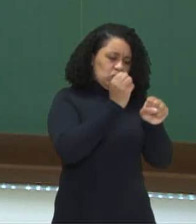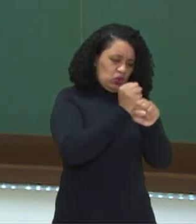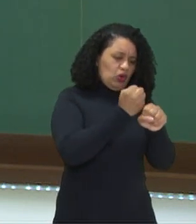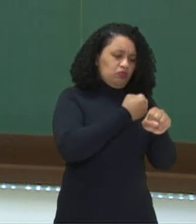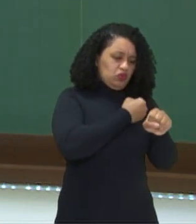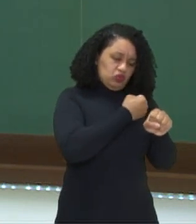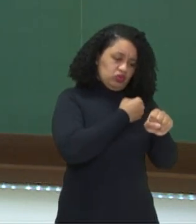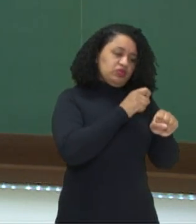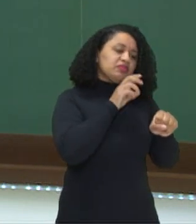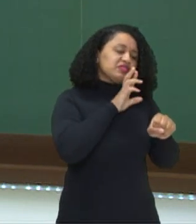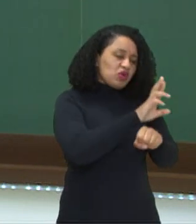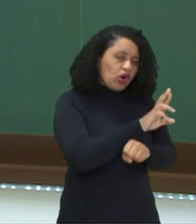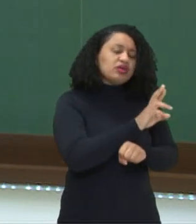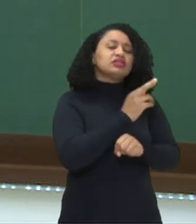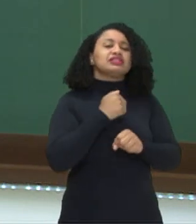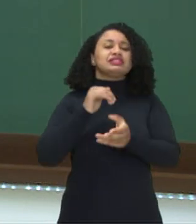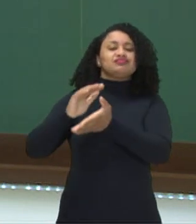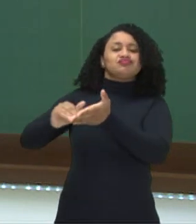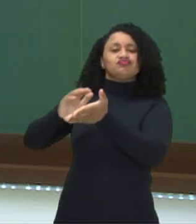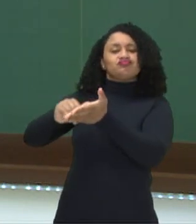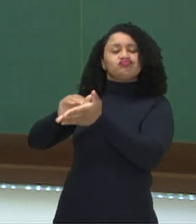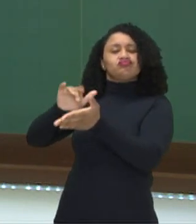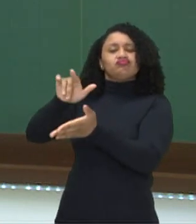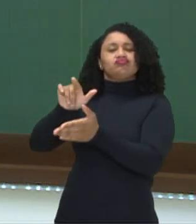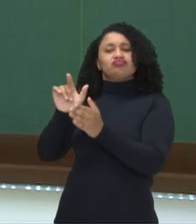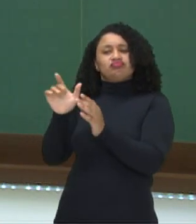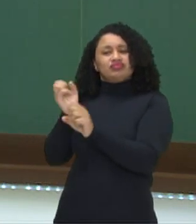do número, é outro resultado, né? É mesmo meu pensamento.